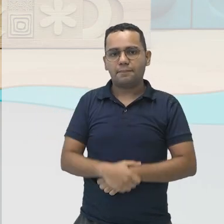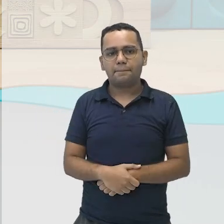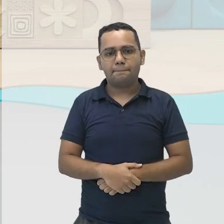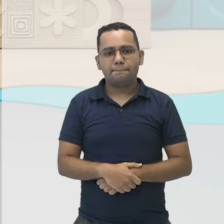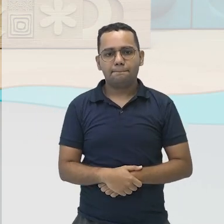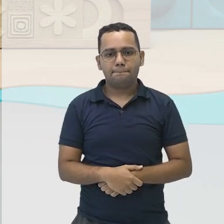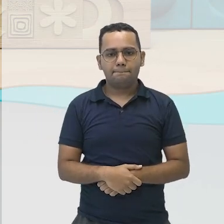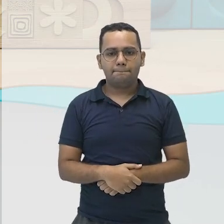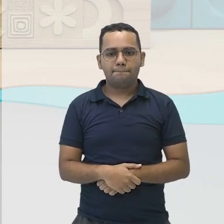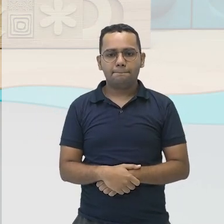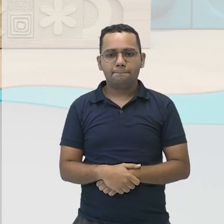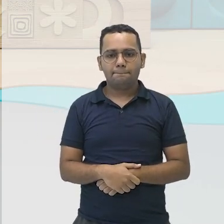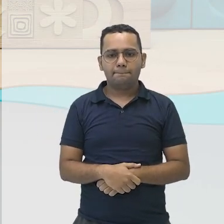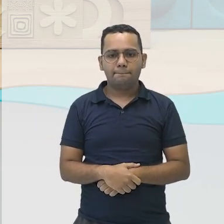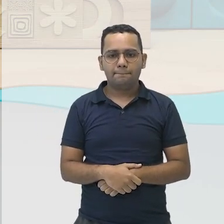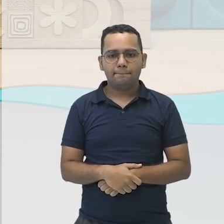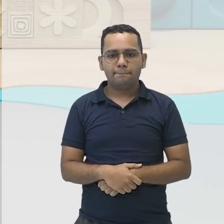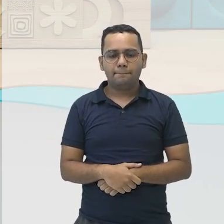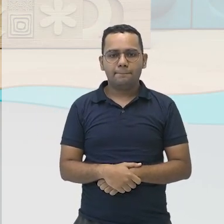otimizada